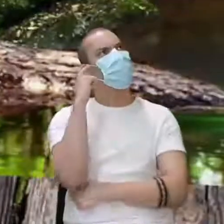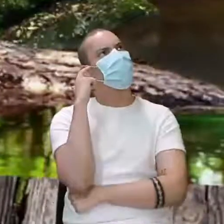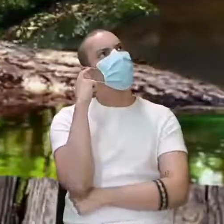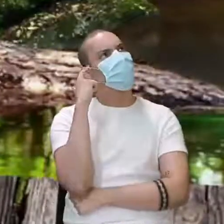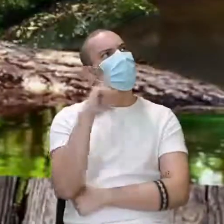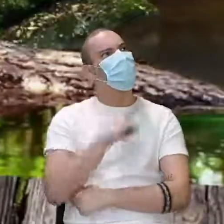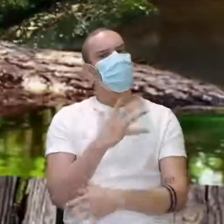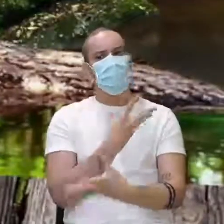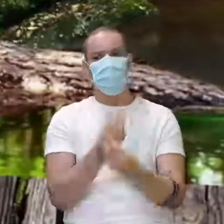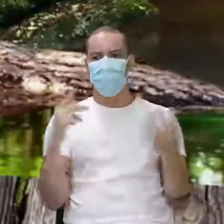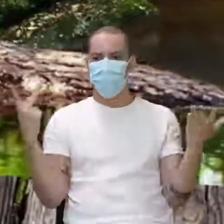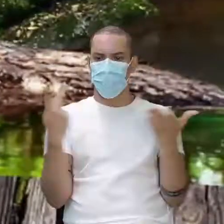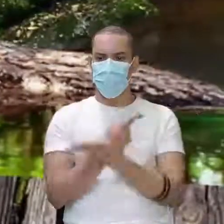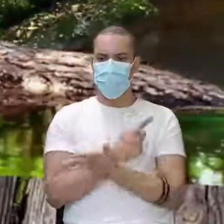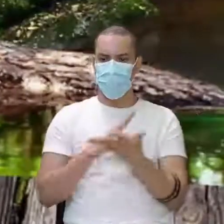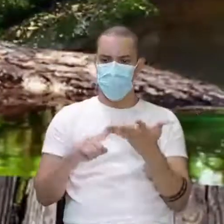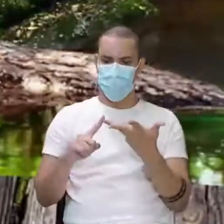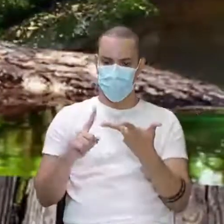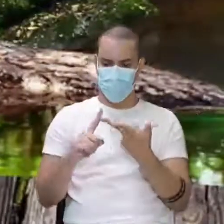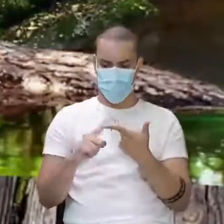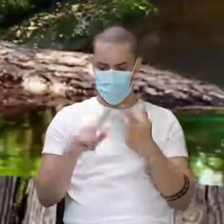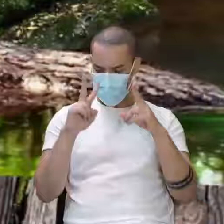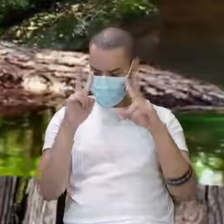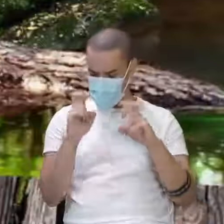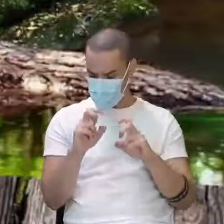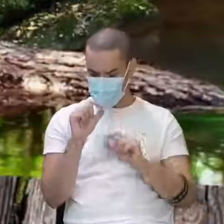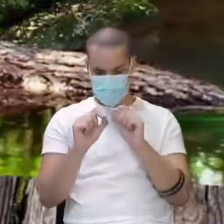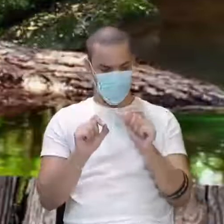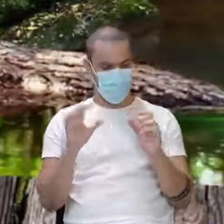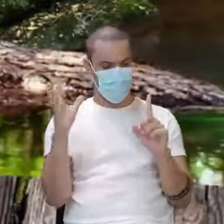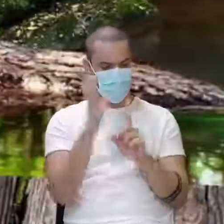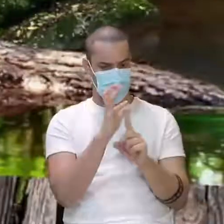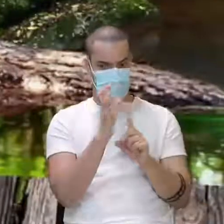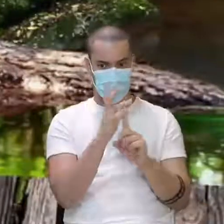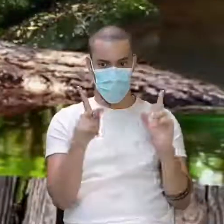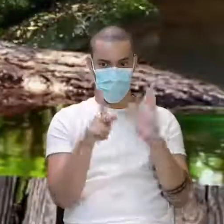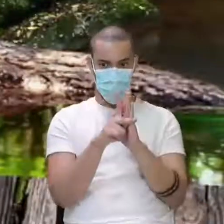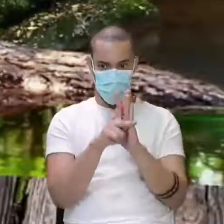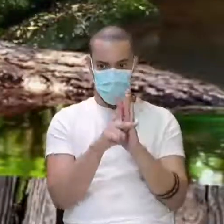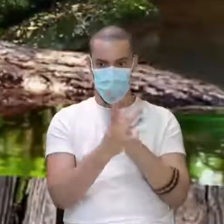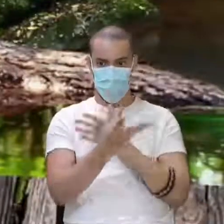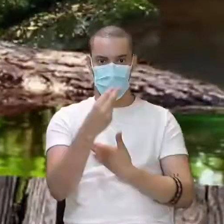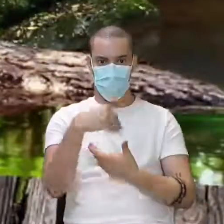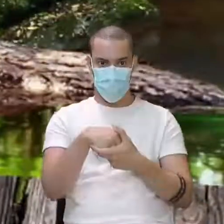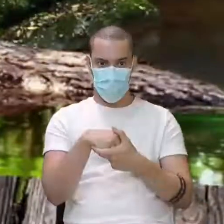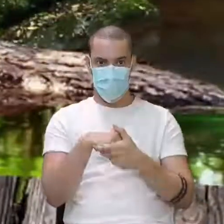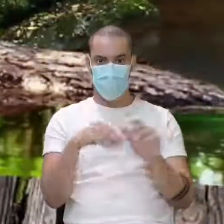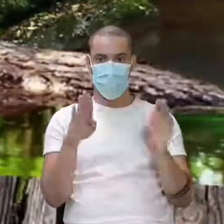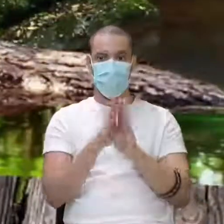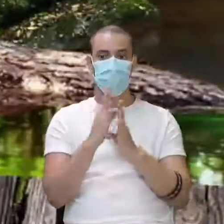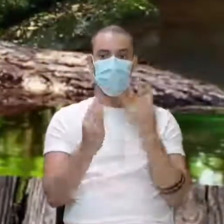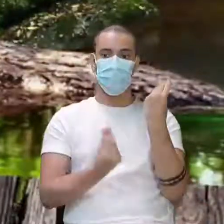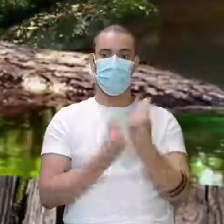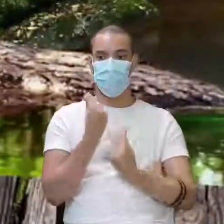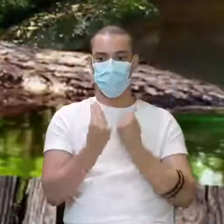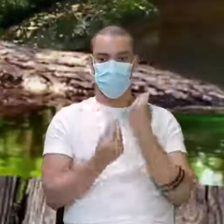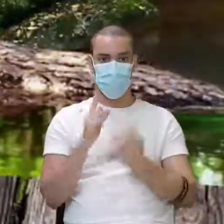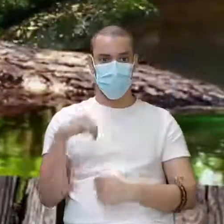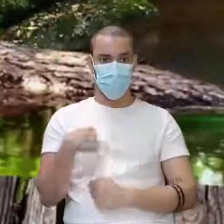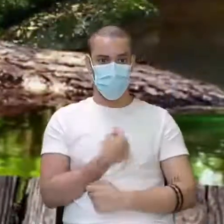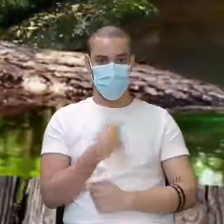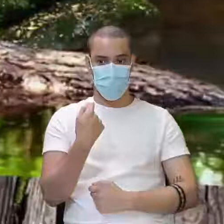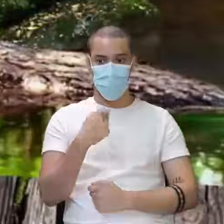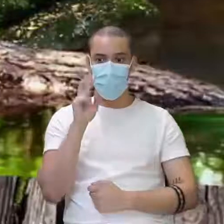situação que está acontecendo em relação às interferências ambientais e como que a gente